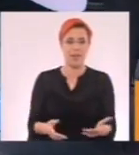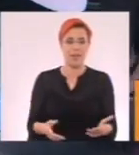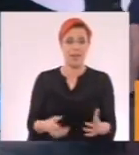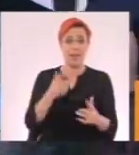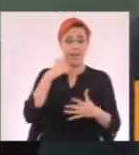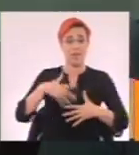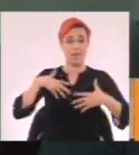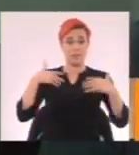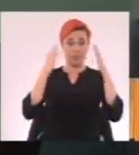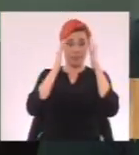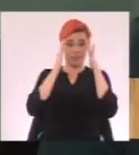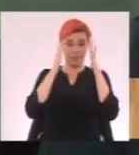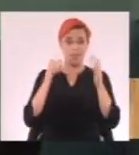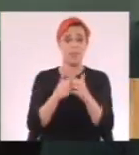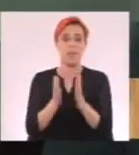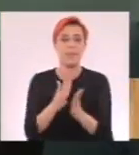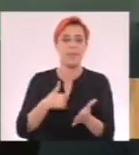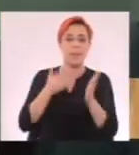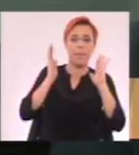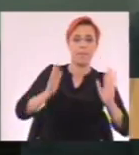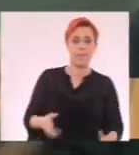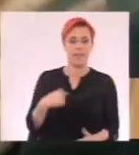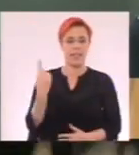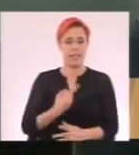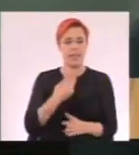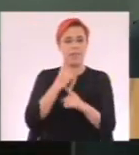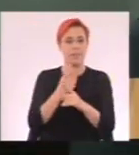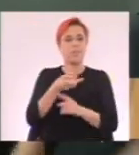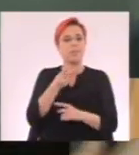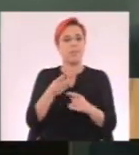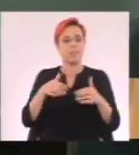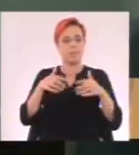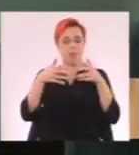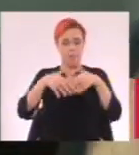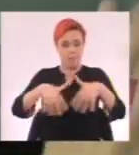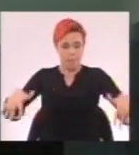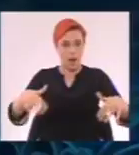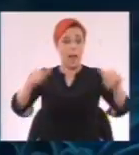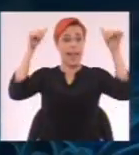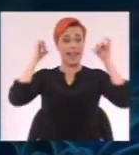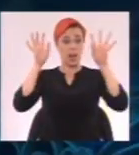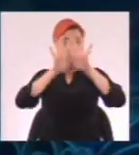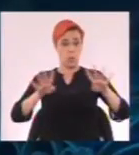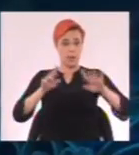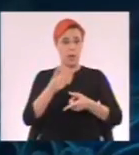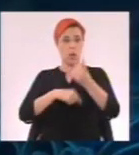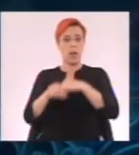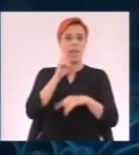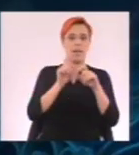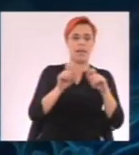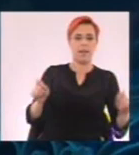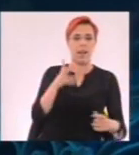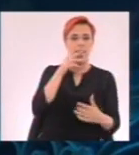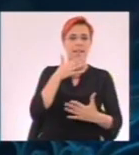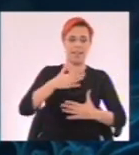Foi emocionante. Acho que todos precisávamos disto. Os que estão do lado do palco, atrás do palco e os que estavam na plateia. O calor passa